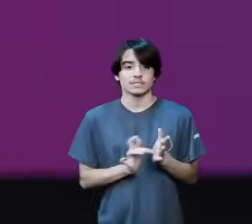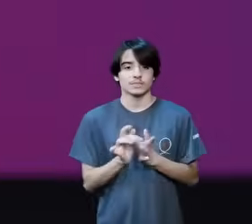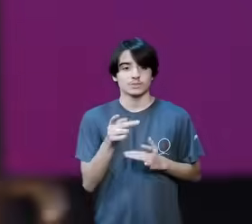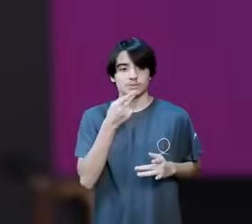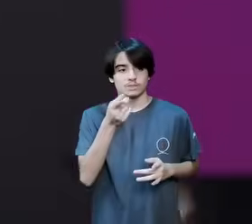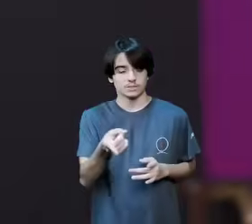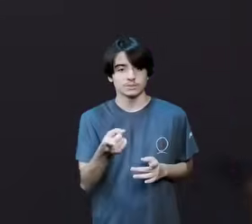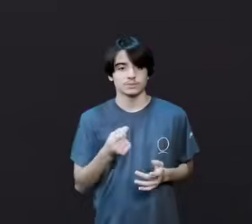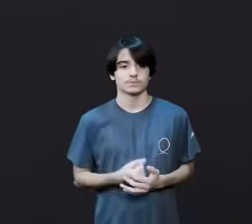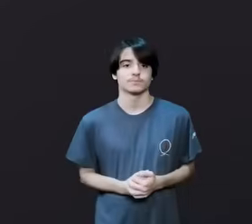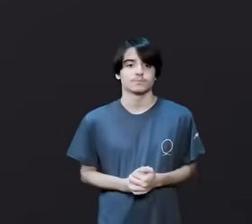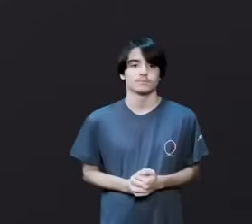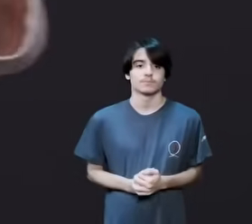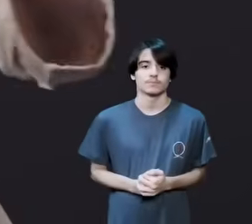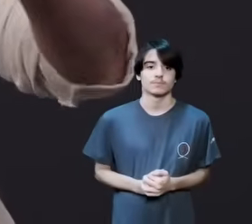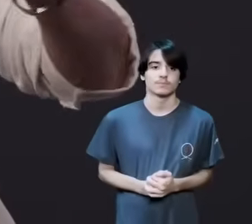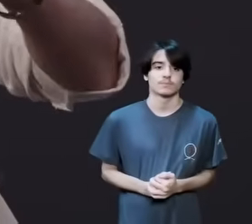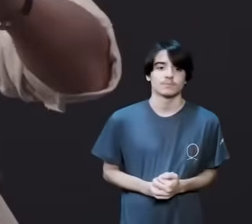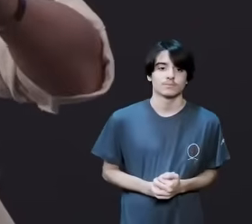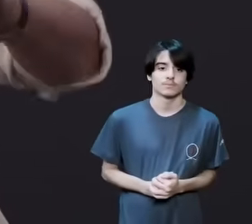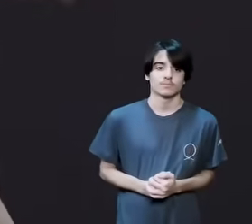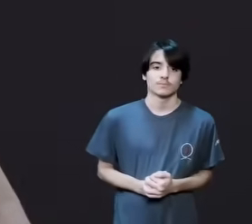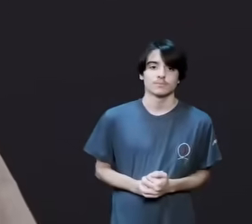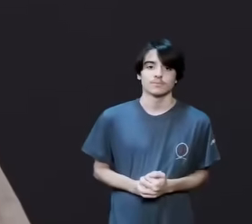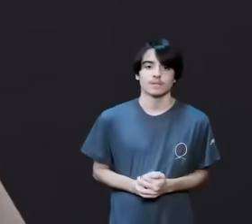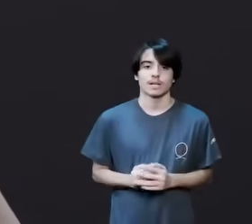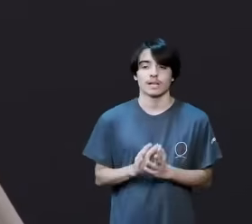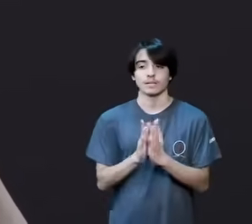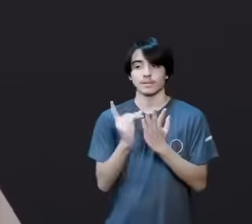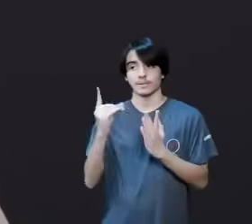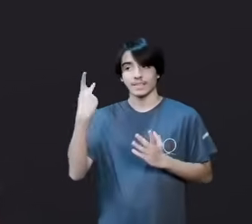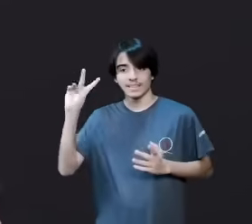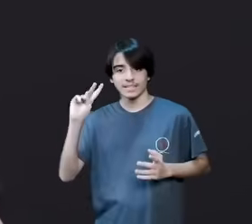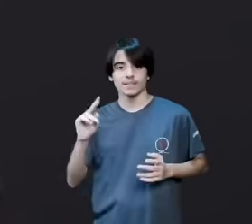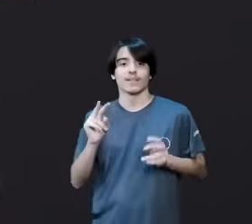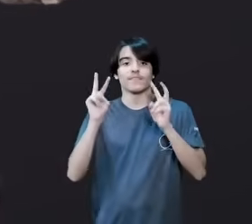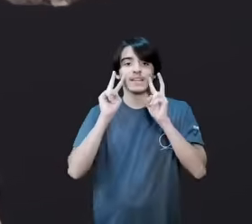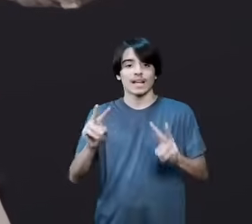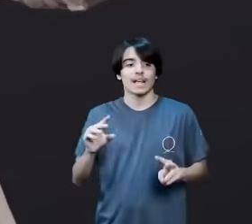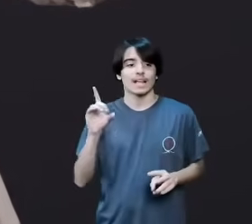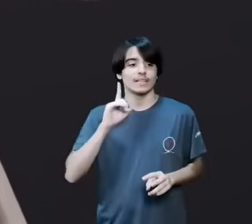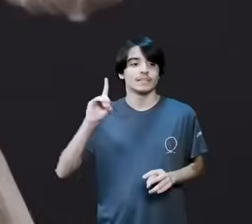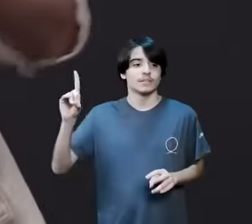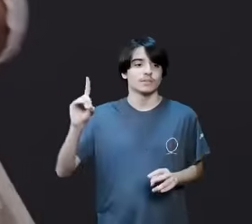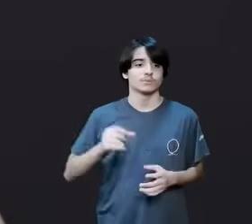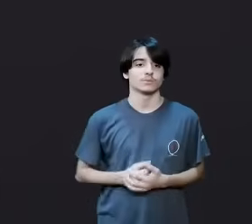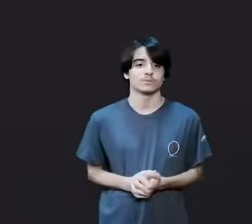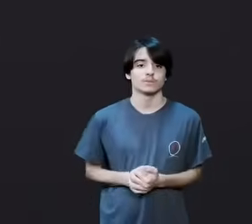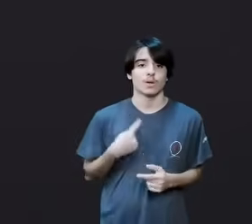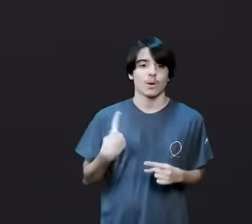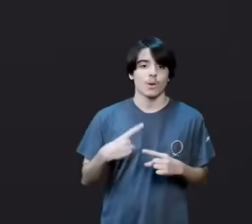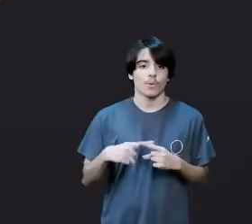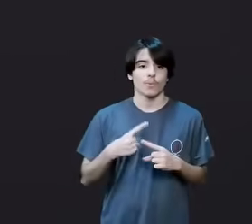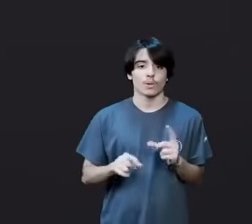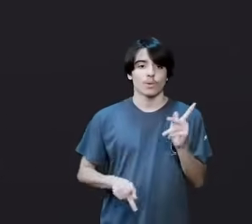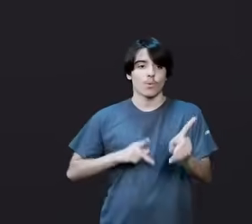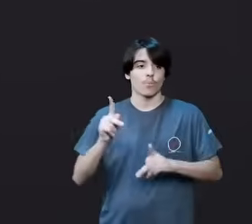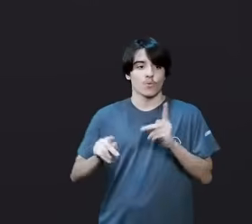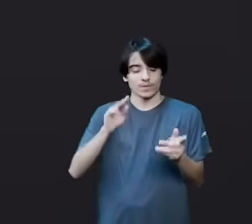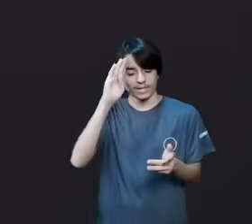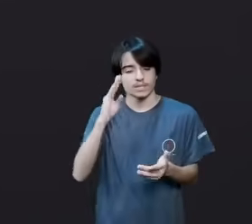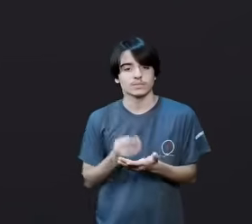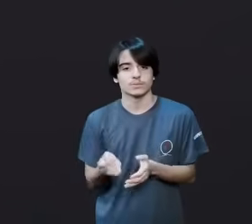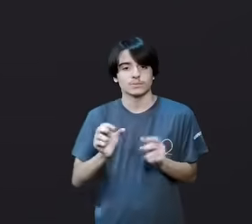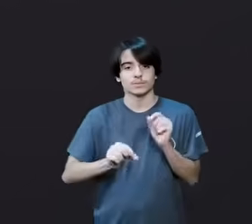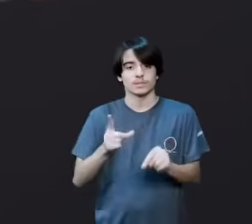disse isso. Quem ouvir as palavras deles verá a Deus. O que, que ele está dizendo? Porque o povo que acredita no que